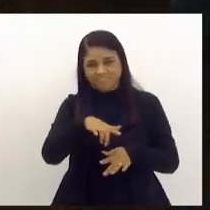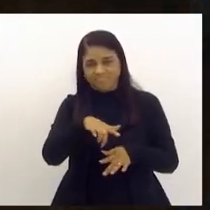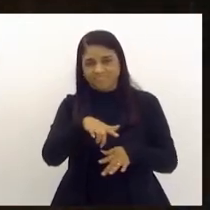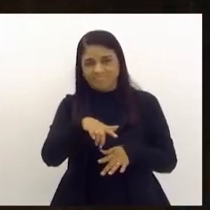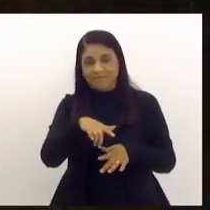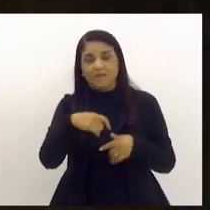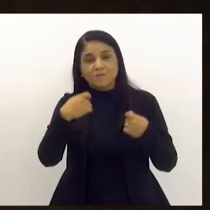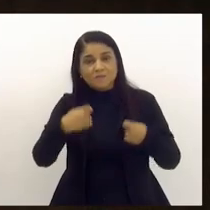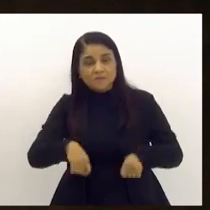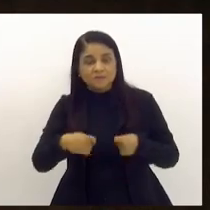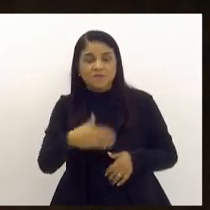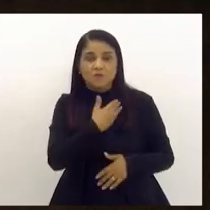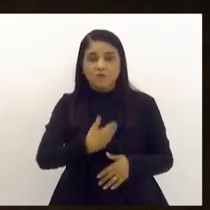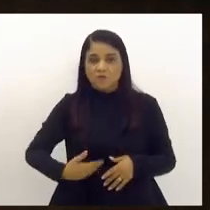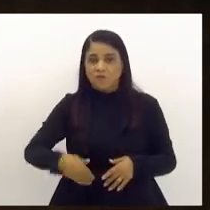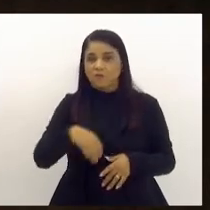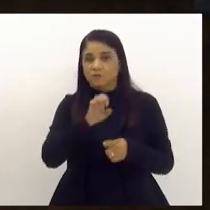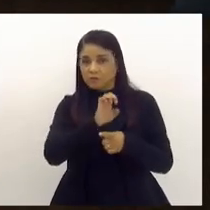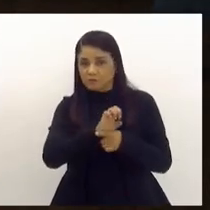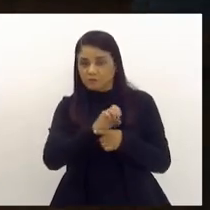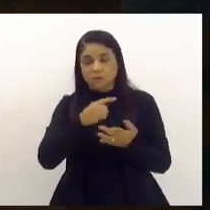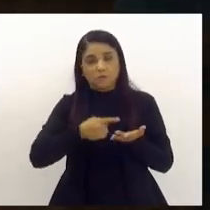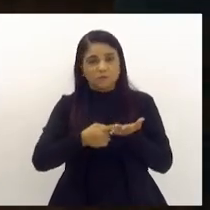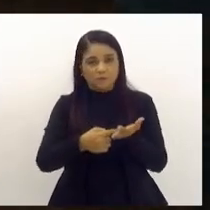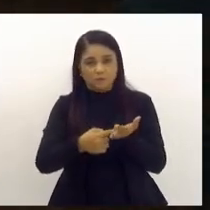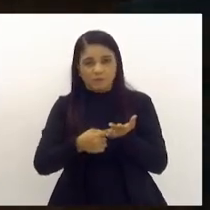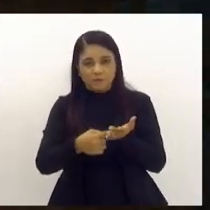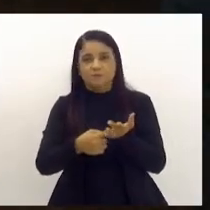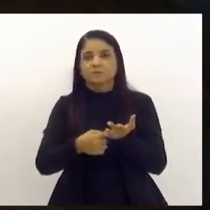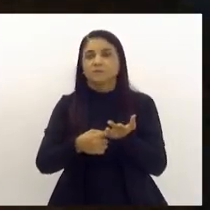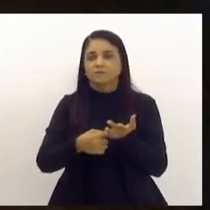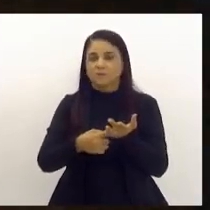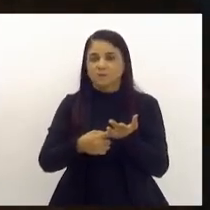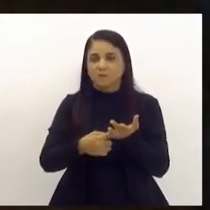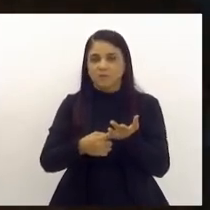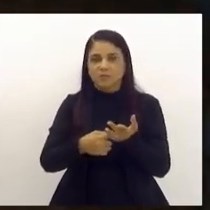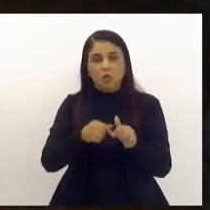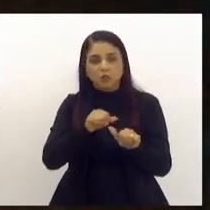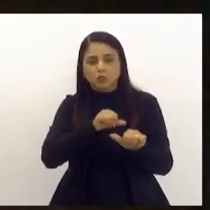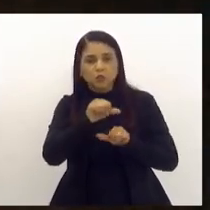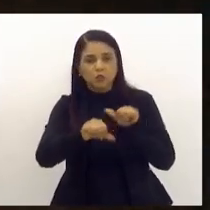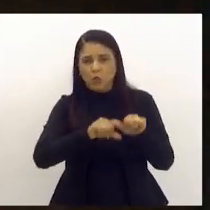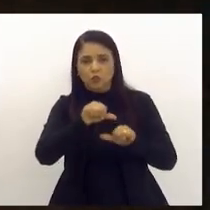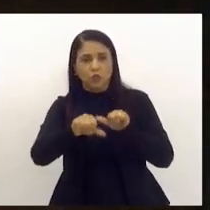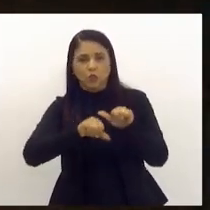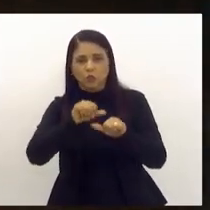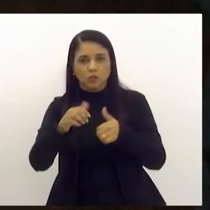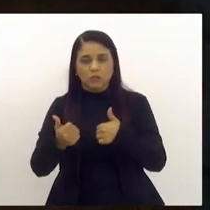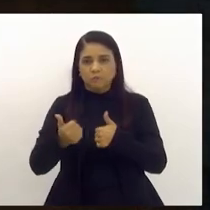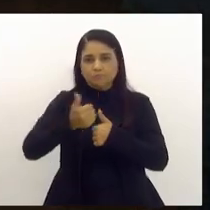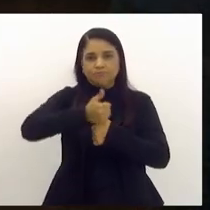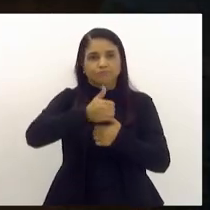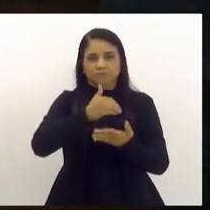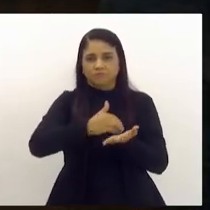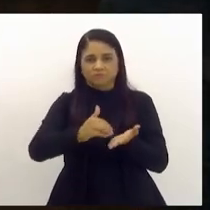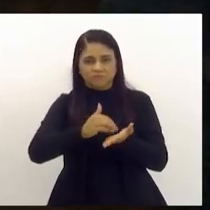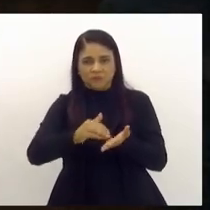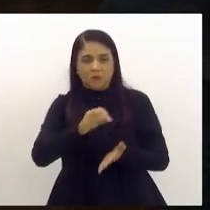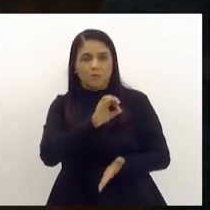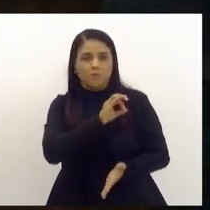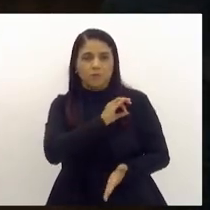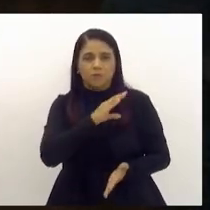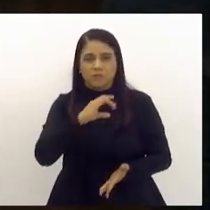que o governo do Estado se comprometa, sim, não ficar trocando toda hora a Secretaria da Polícia